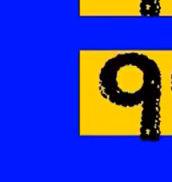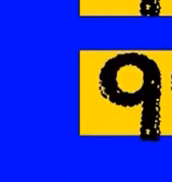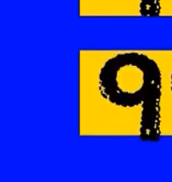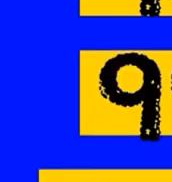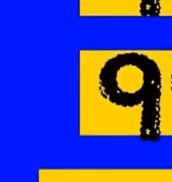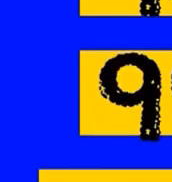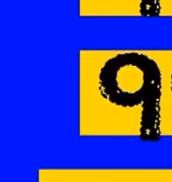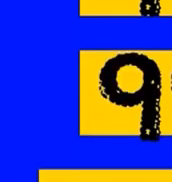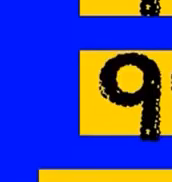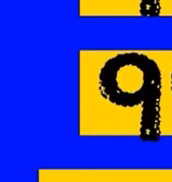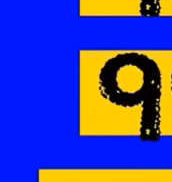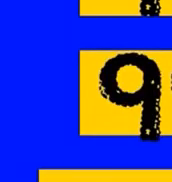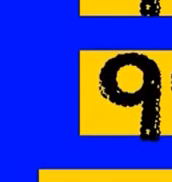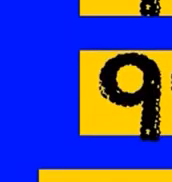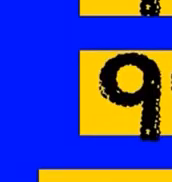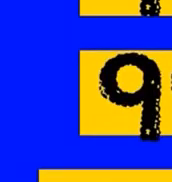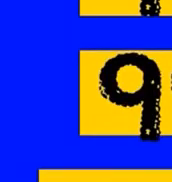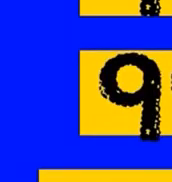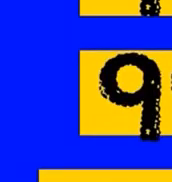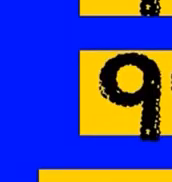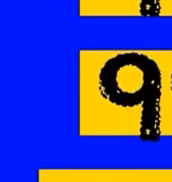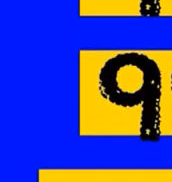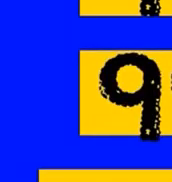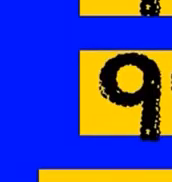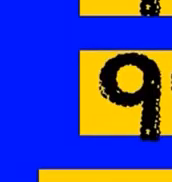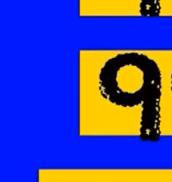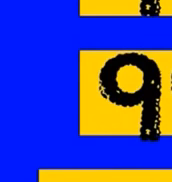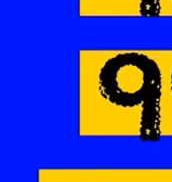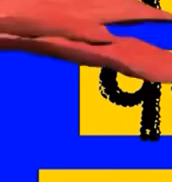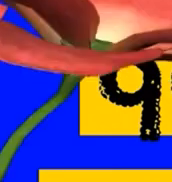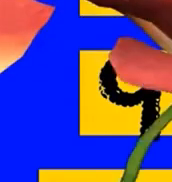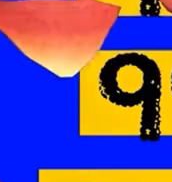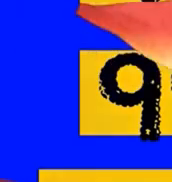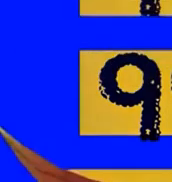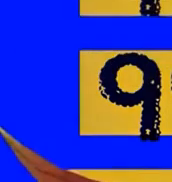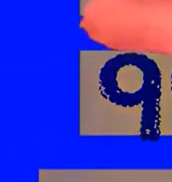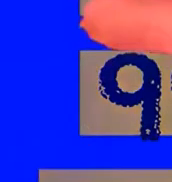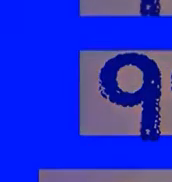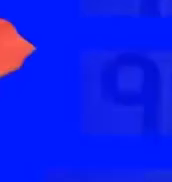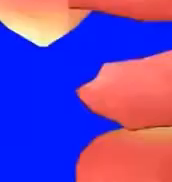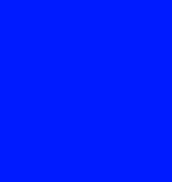98, 99, 100, 100.